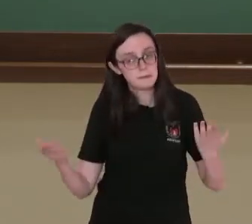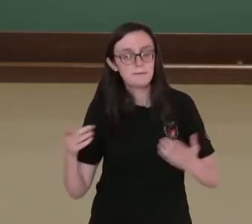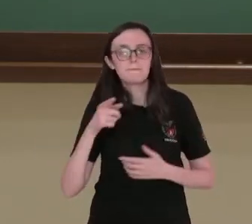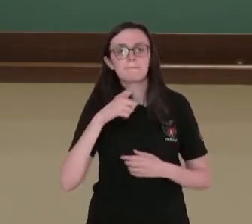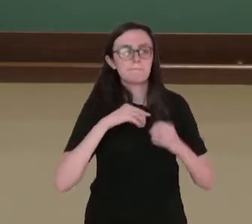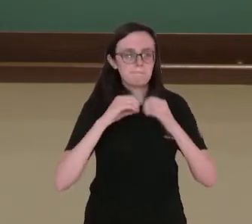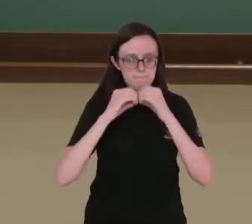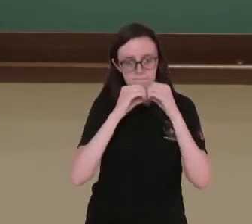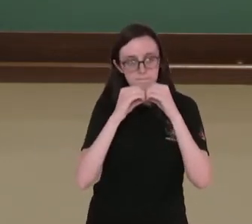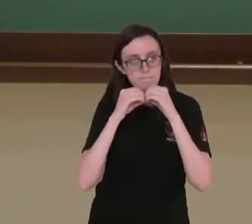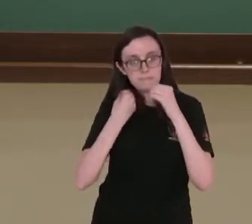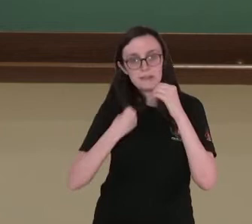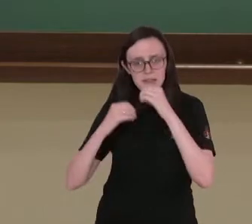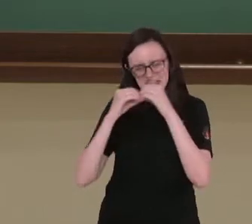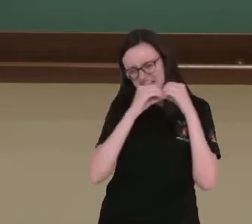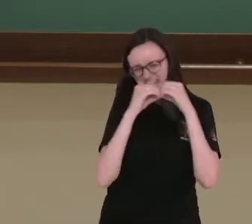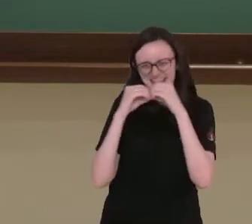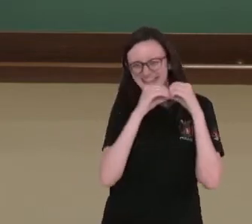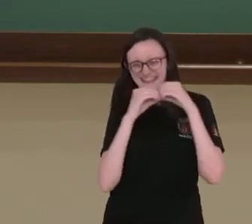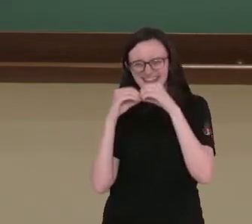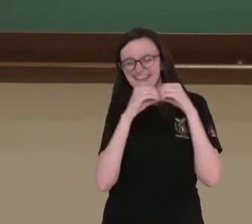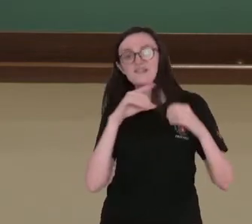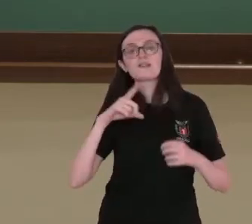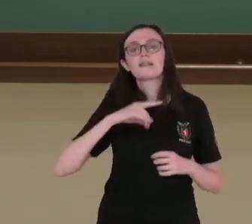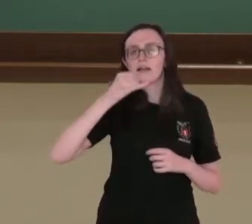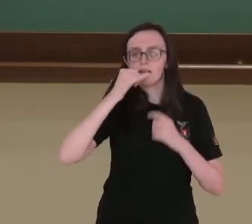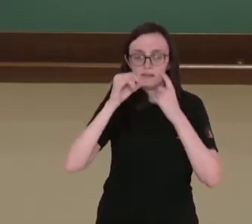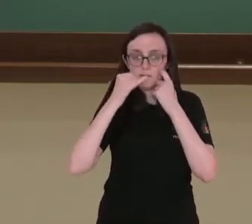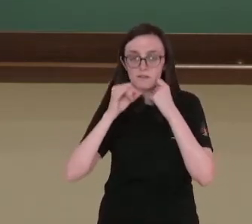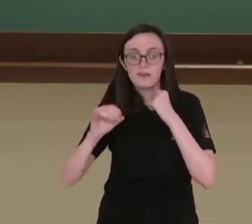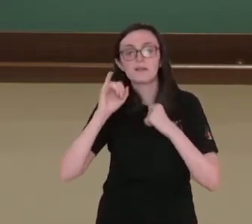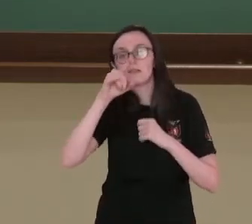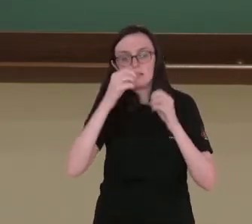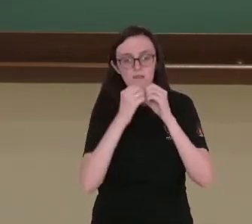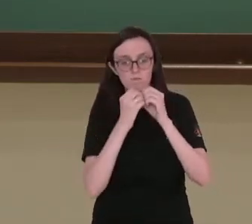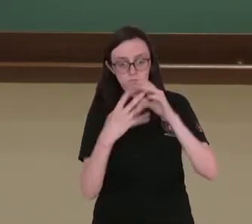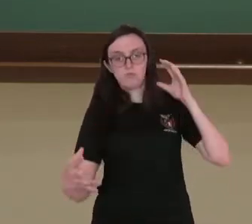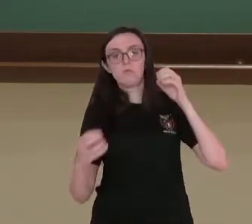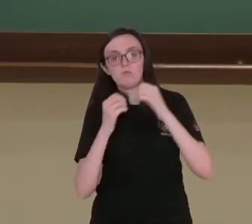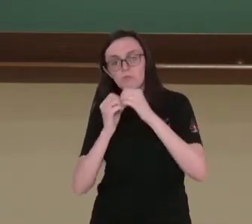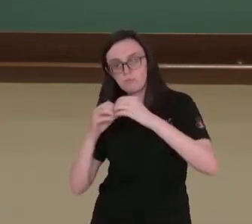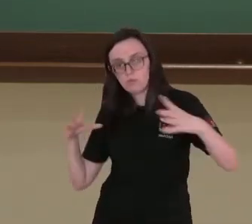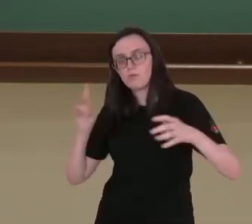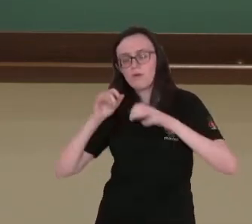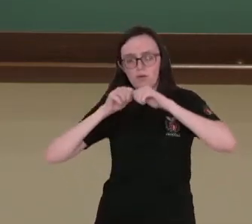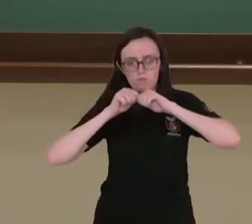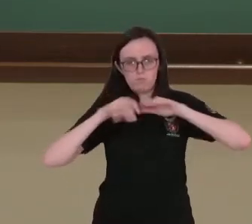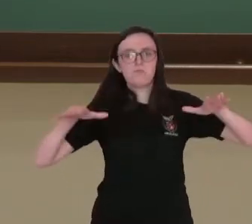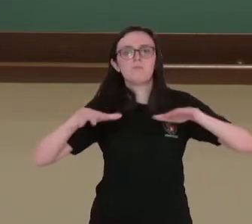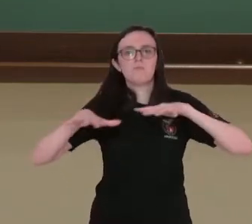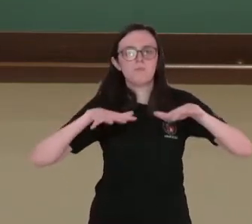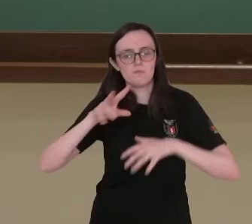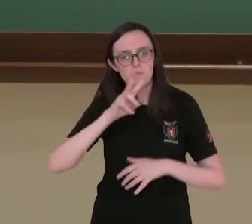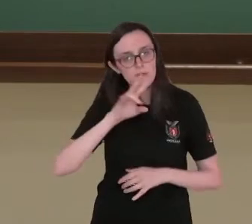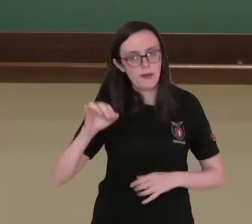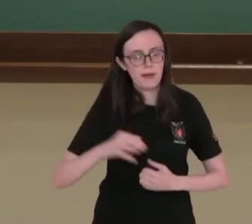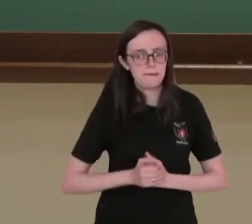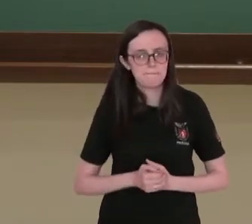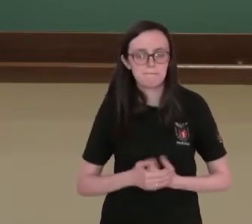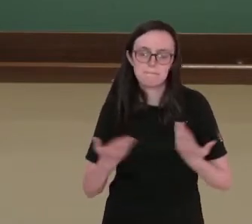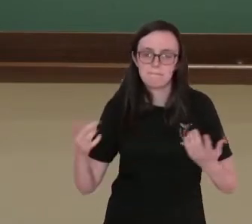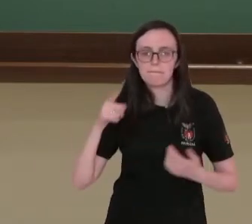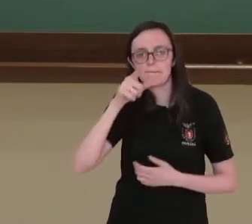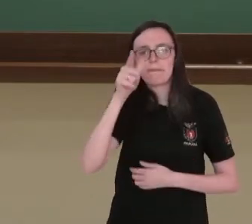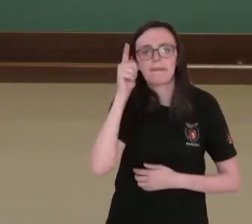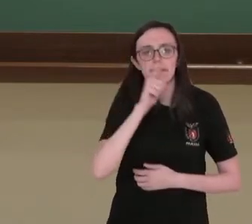querendo se empurrando. Então, tem energia ali. Se você liberar eles, eles vão liberar em movimento, eles vão sair. Aí você